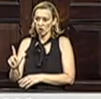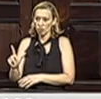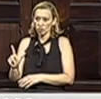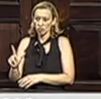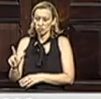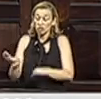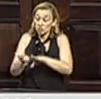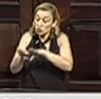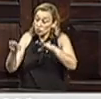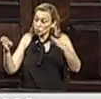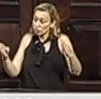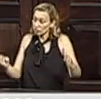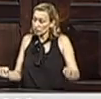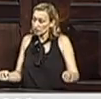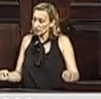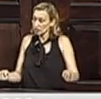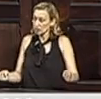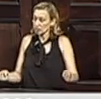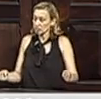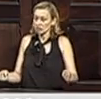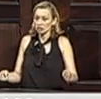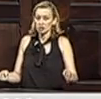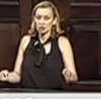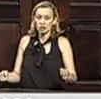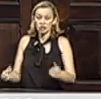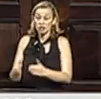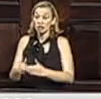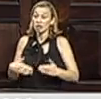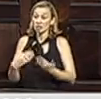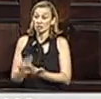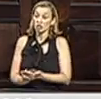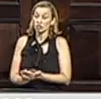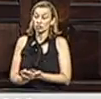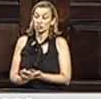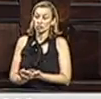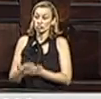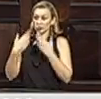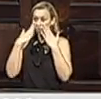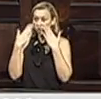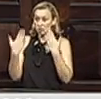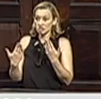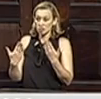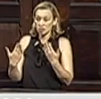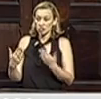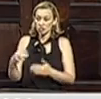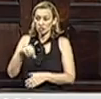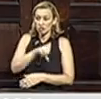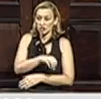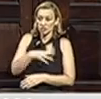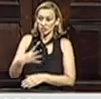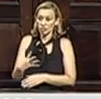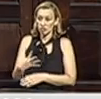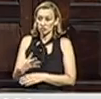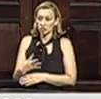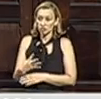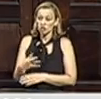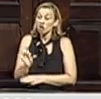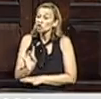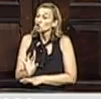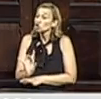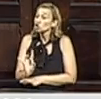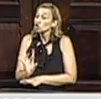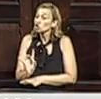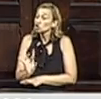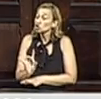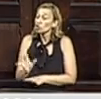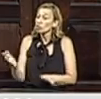Há sobre a mesa requerimento de destaque, a emenda 94, que só com a inclusão